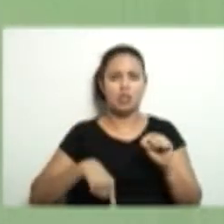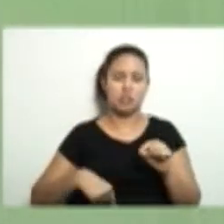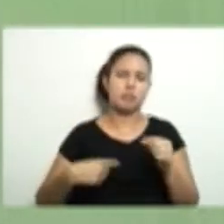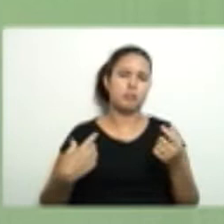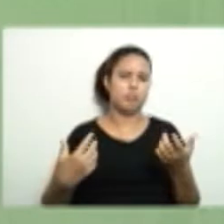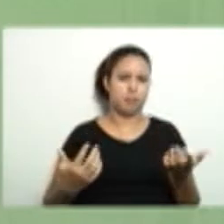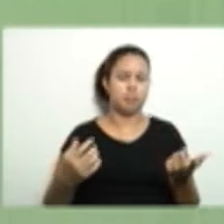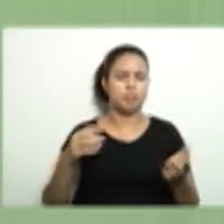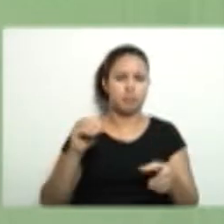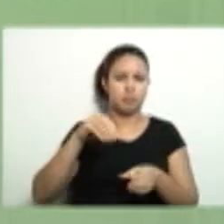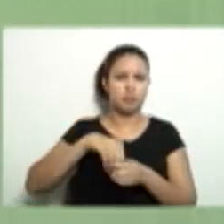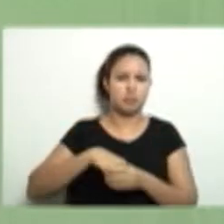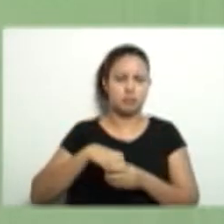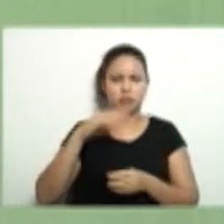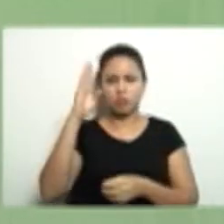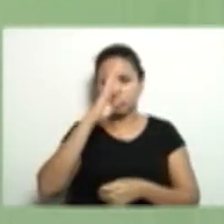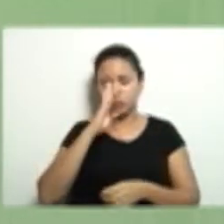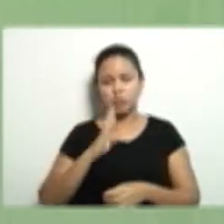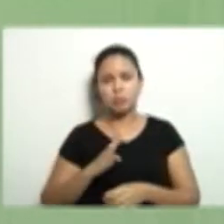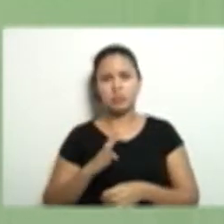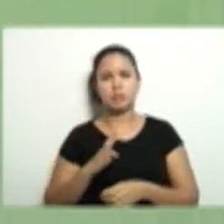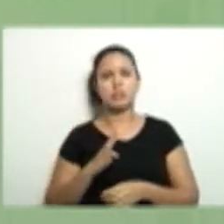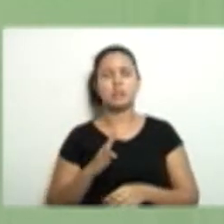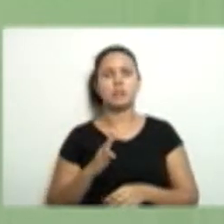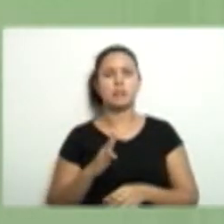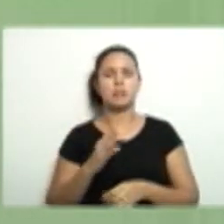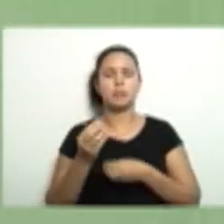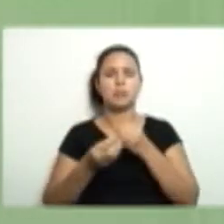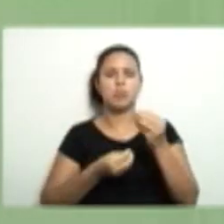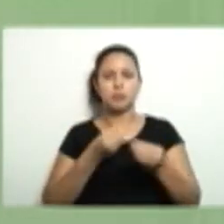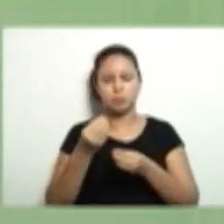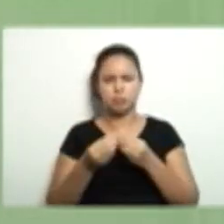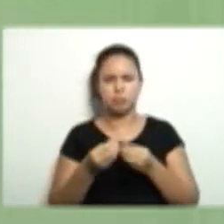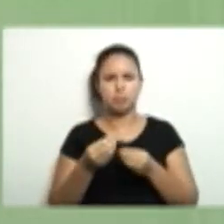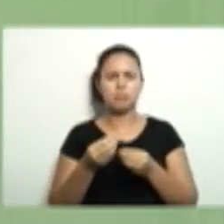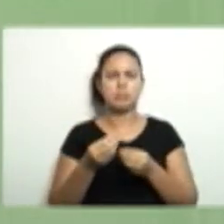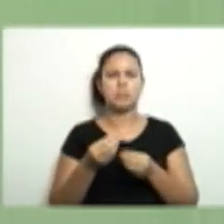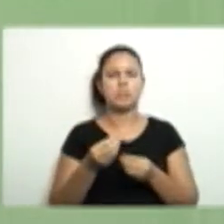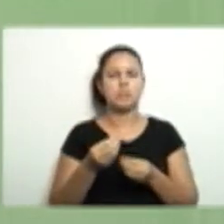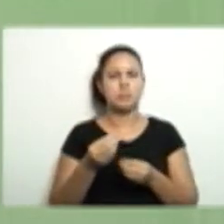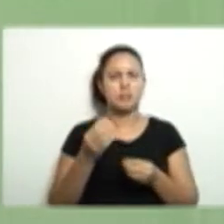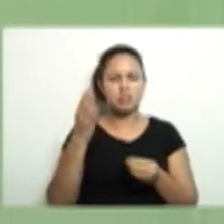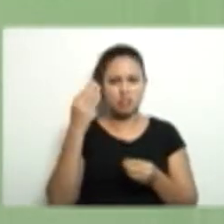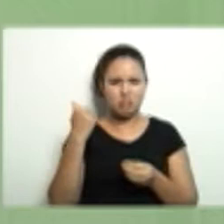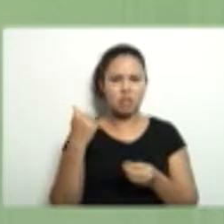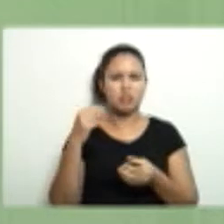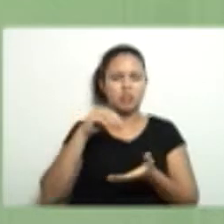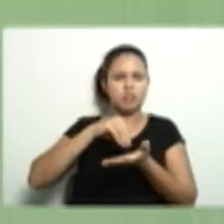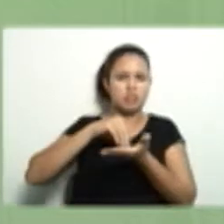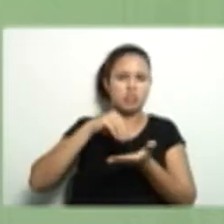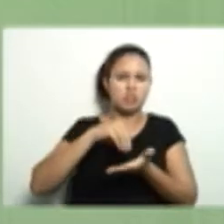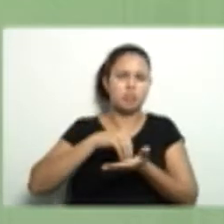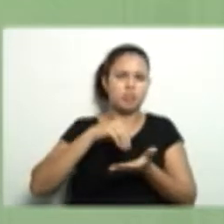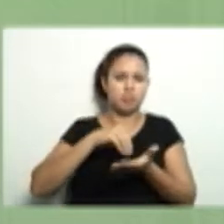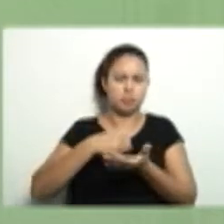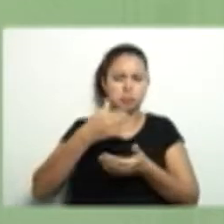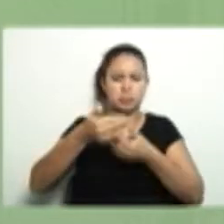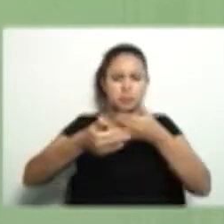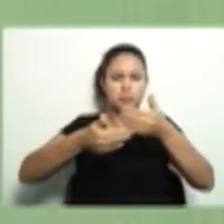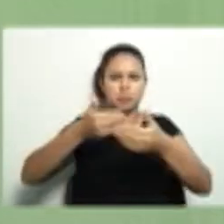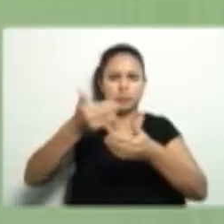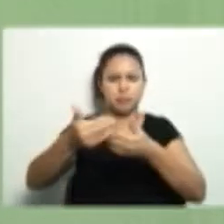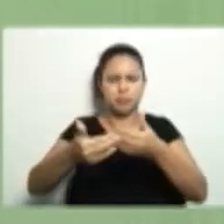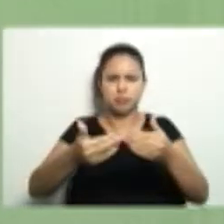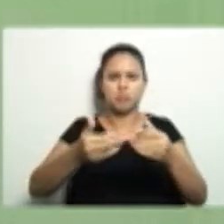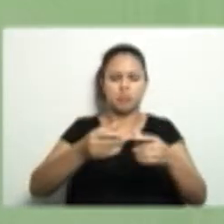no Brasil, a gente vai compreender como que a gente vai ter uma grande falta de desenvolvimento humano no Brasil, mas como essa falta de